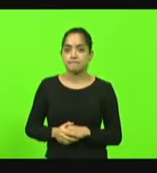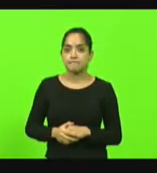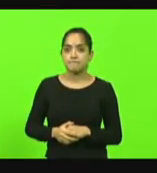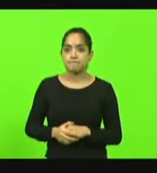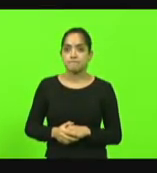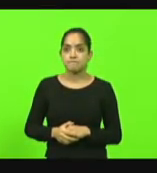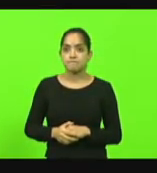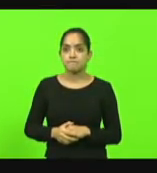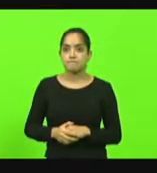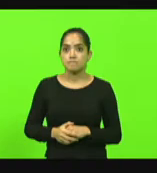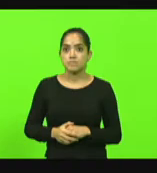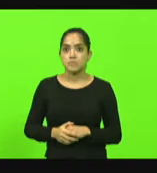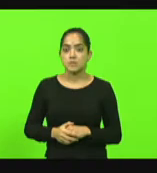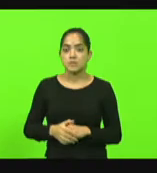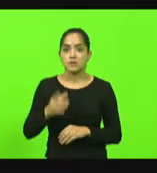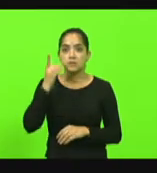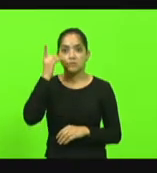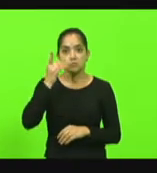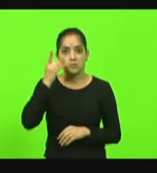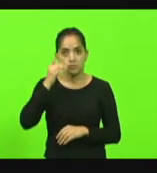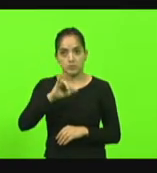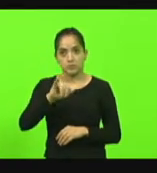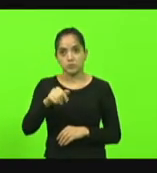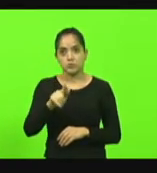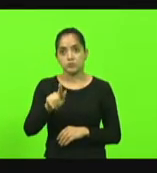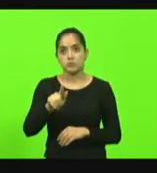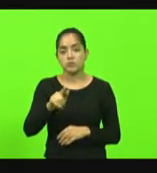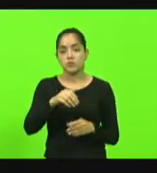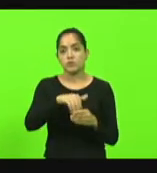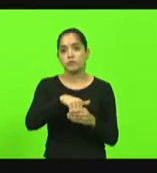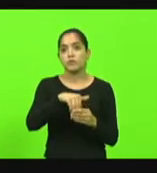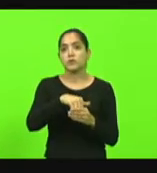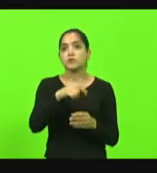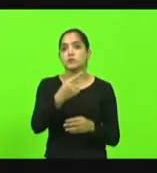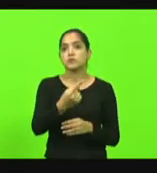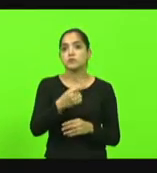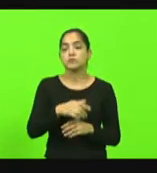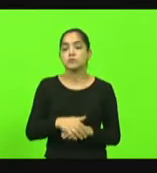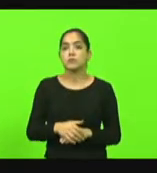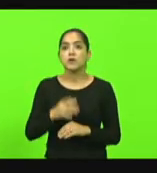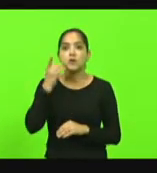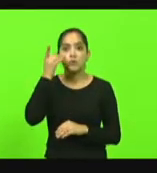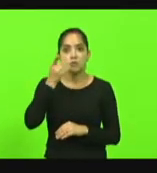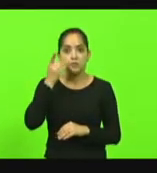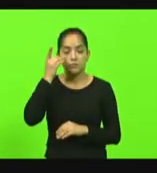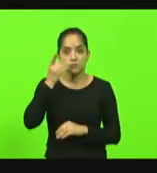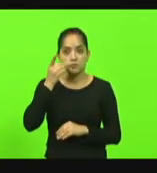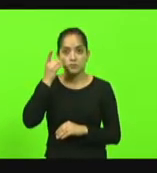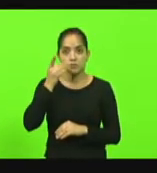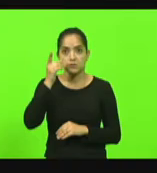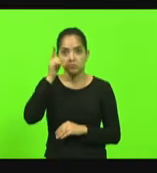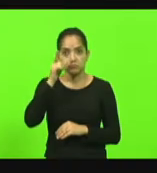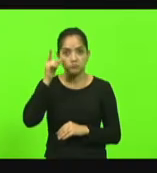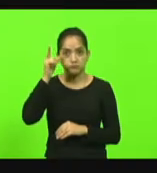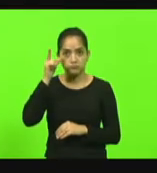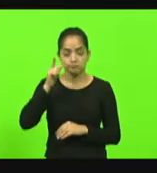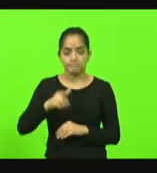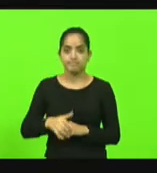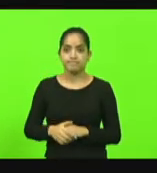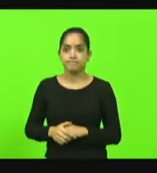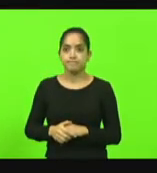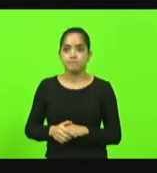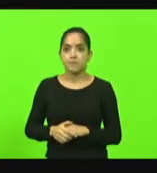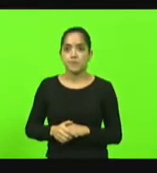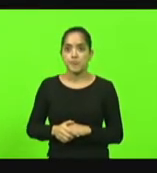Como vota deputado Júlio Garcia? Voto um, presidente. Como vota deputado Laércio Schuster? PTB